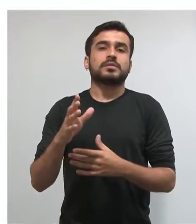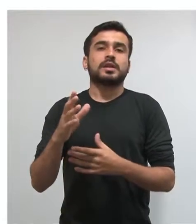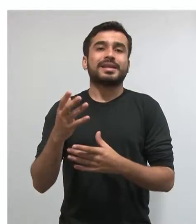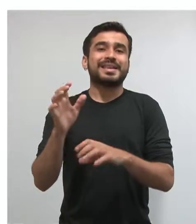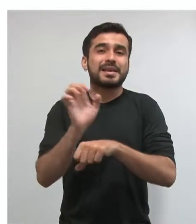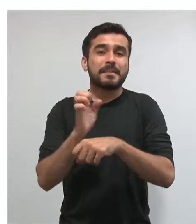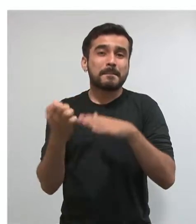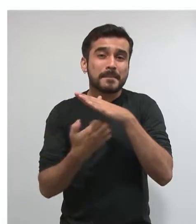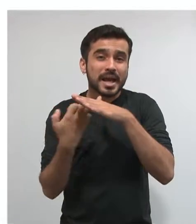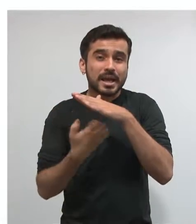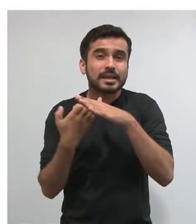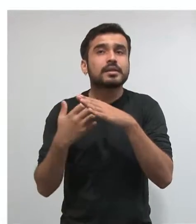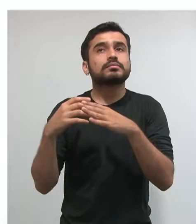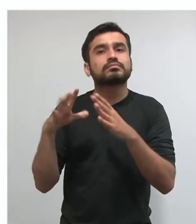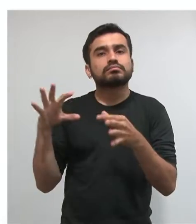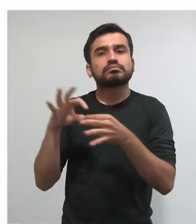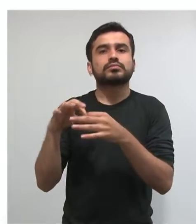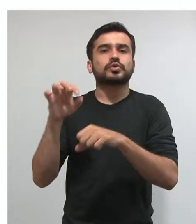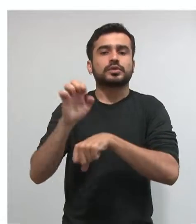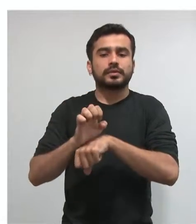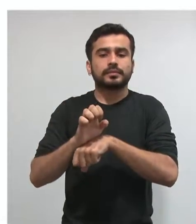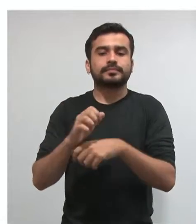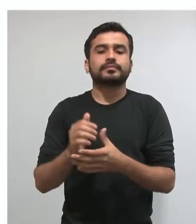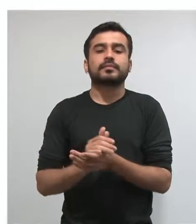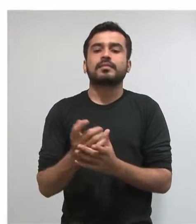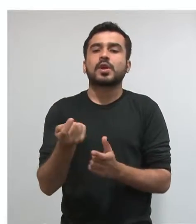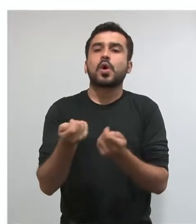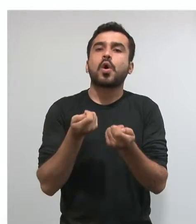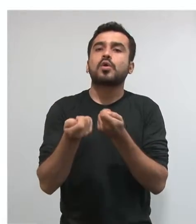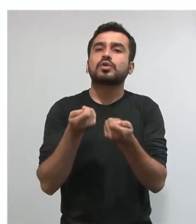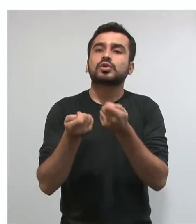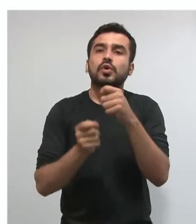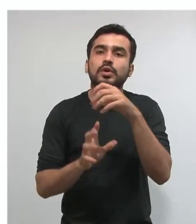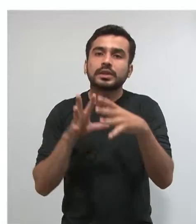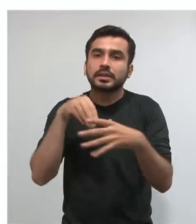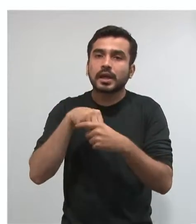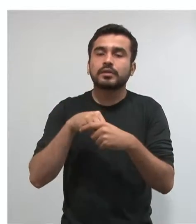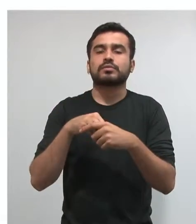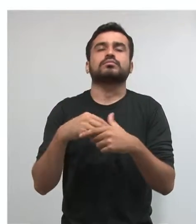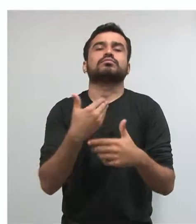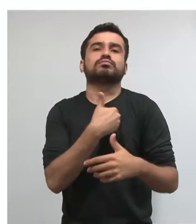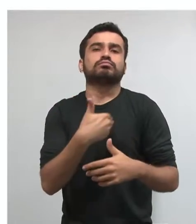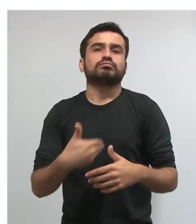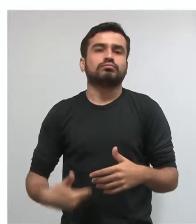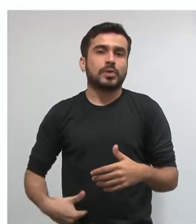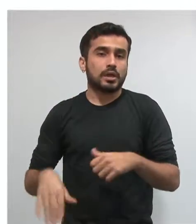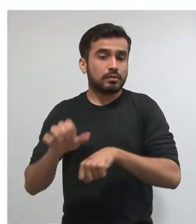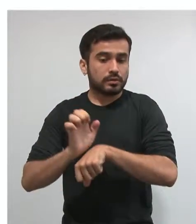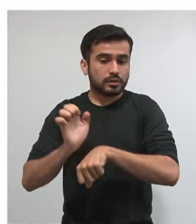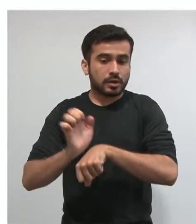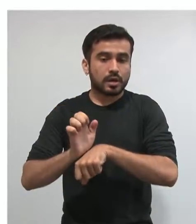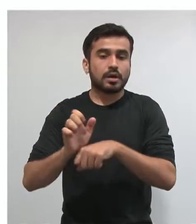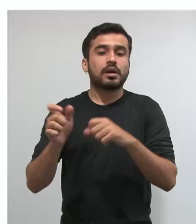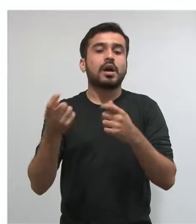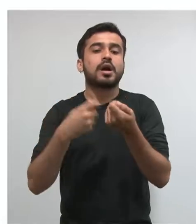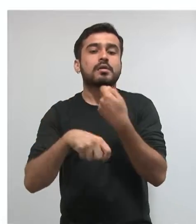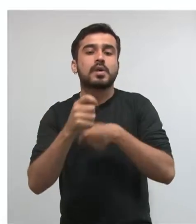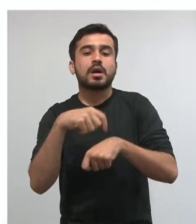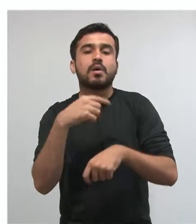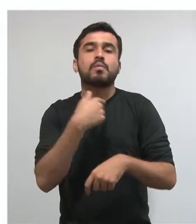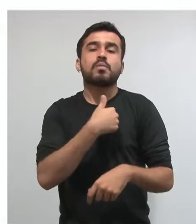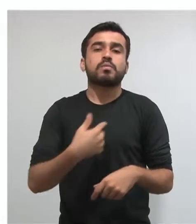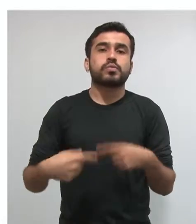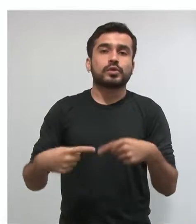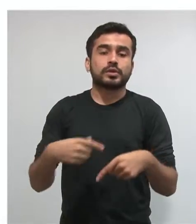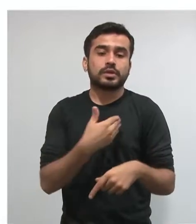certo? Monitoramento, avaliação e controles internos e externos do Estado, administração política e gestão pública e